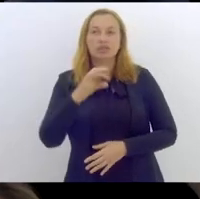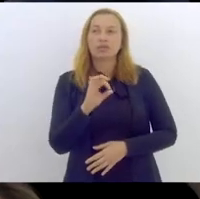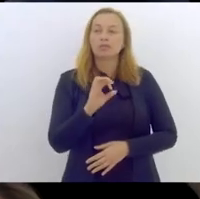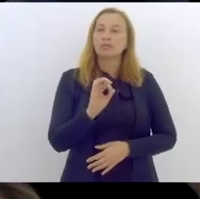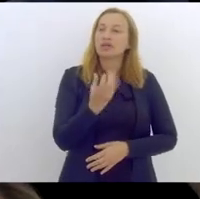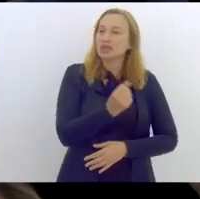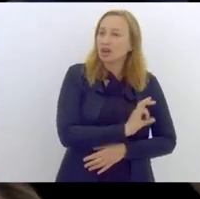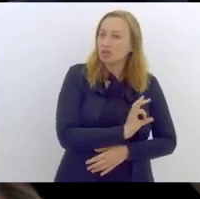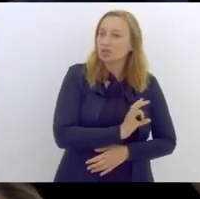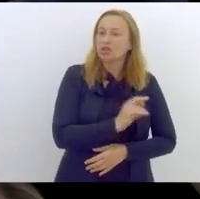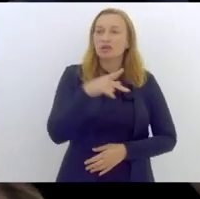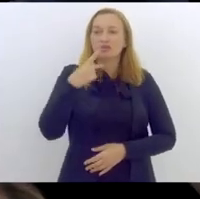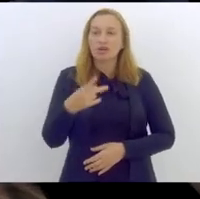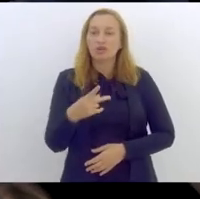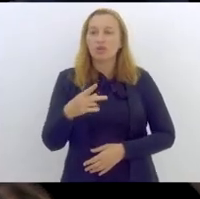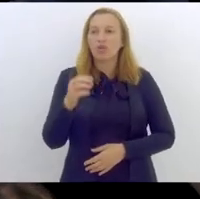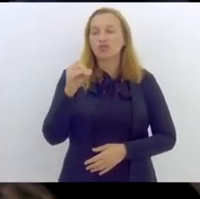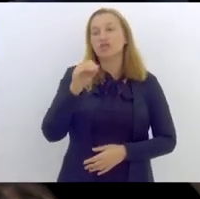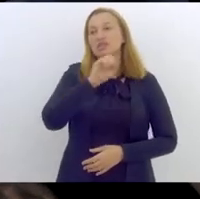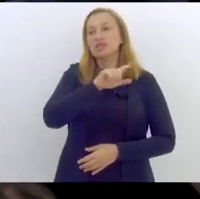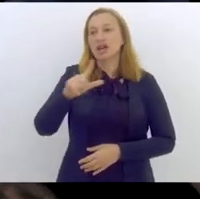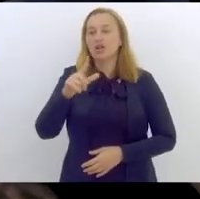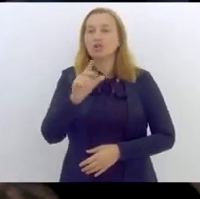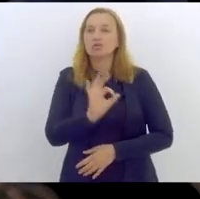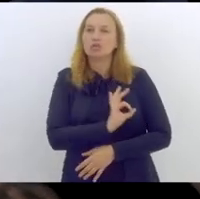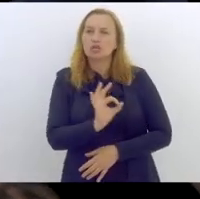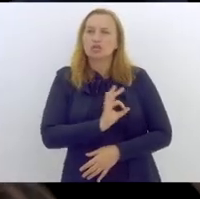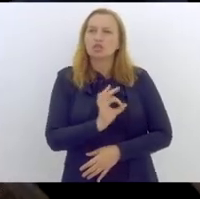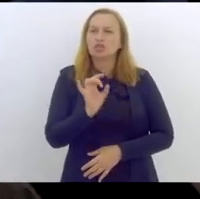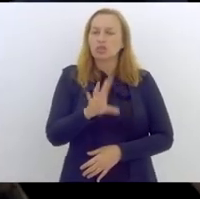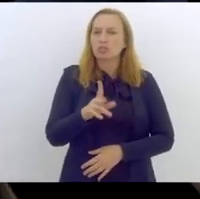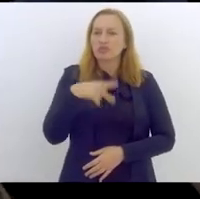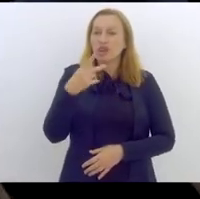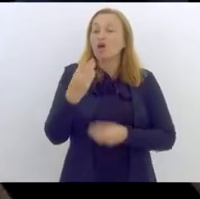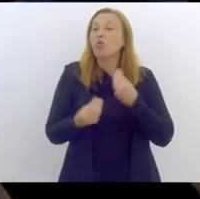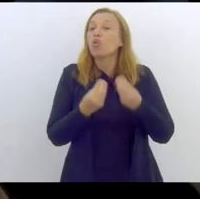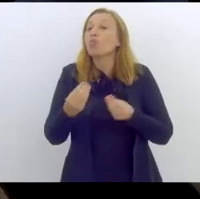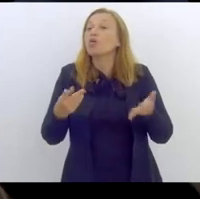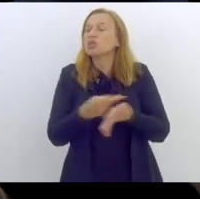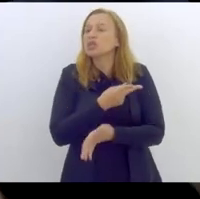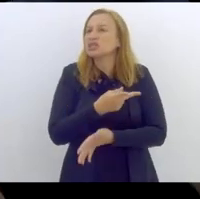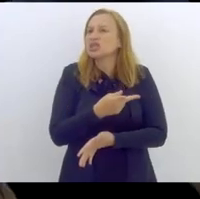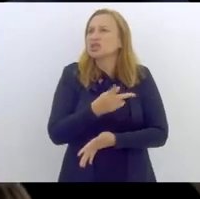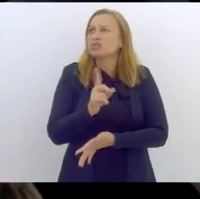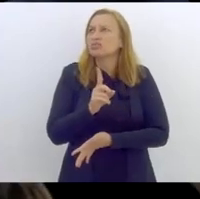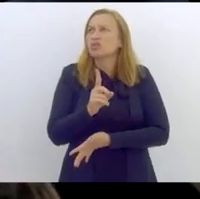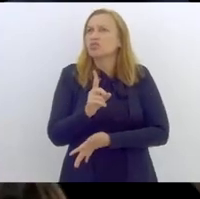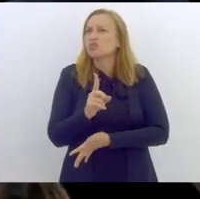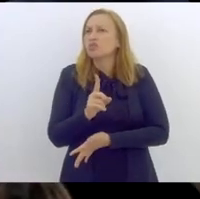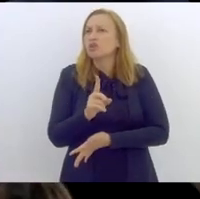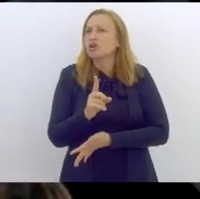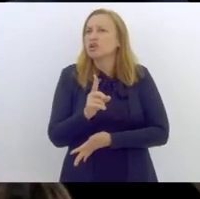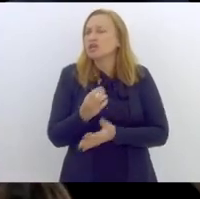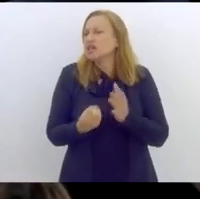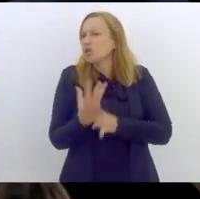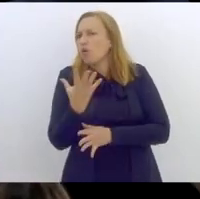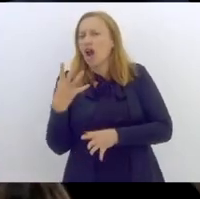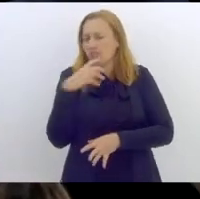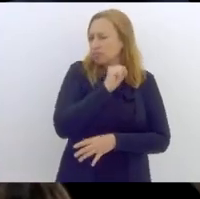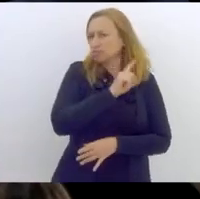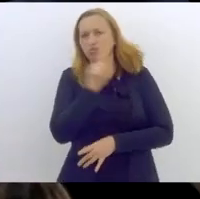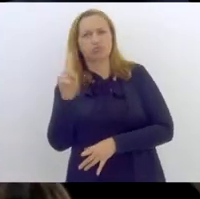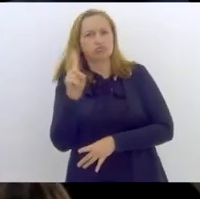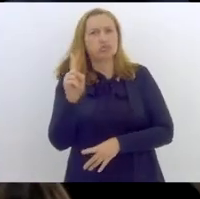citou a questão do oficial de polícia e só para trazer a Luz como é que veio isso não foi assim algo que nasceu do nada né